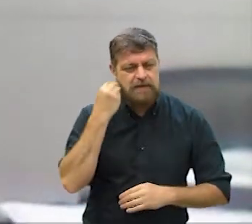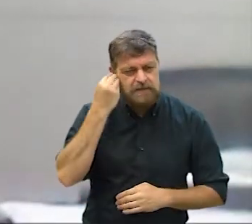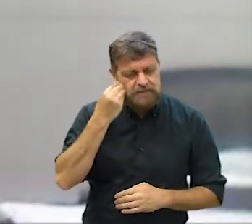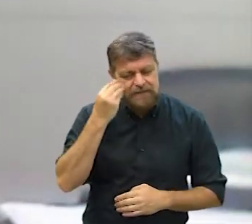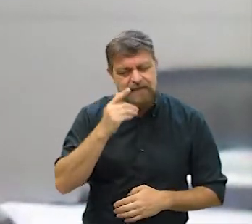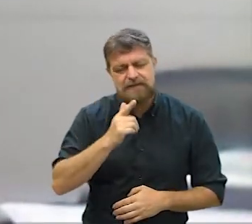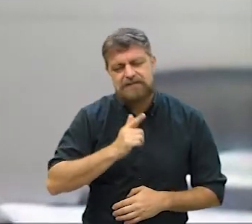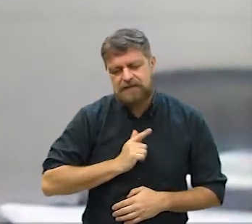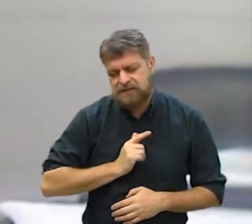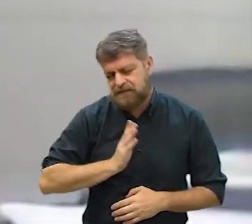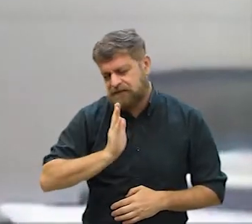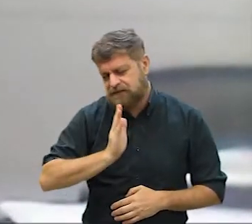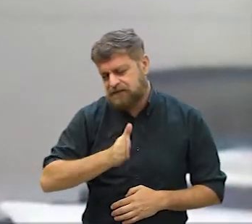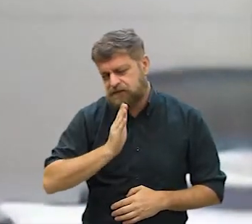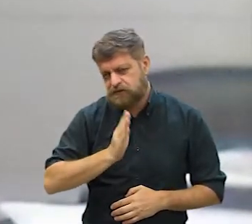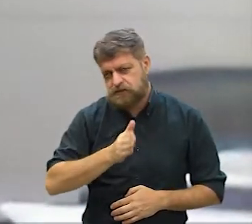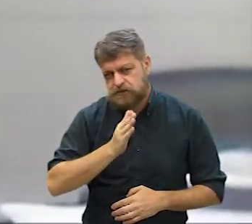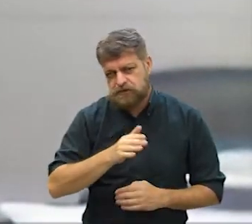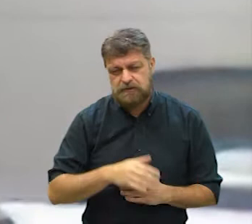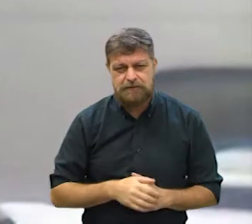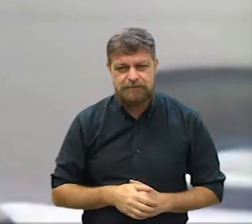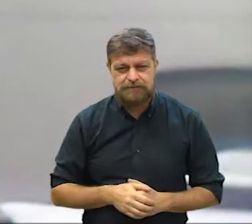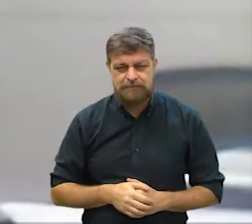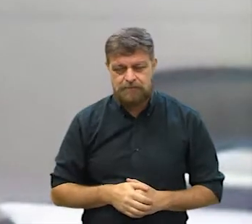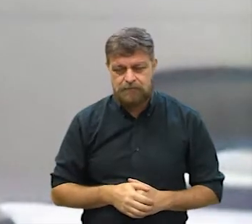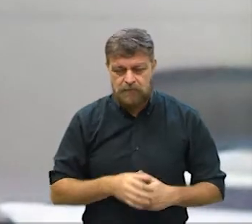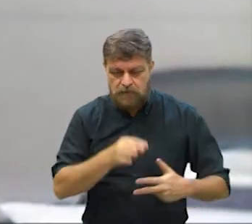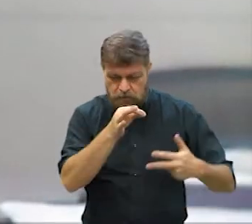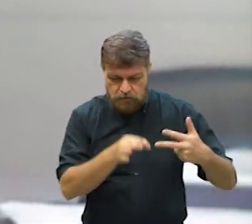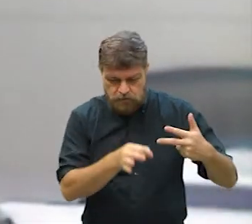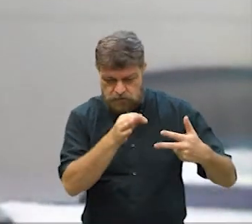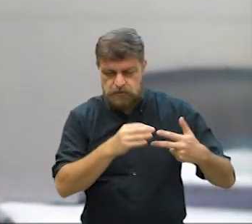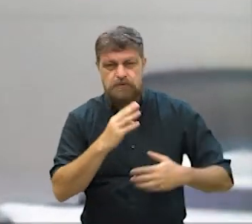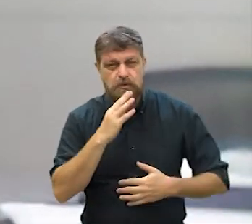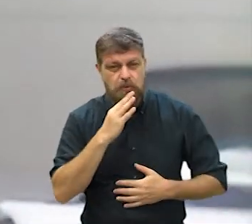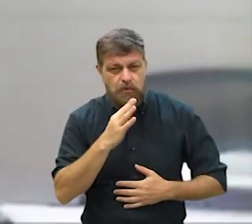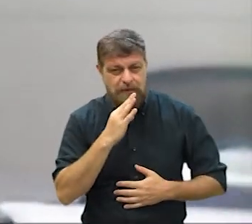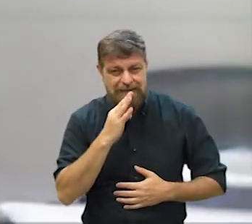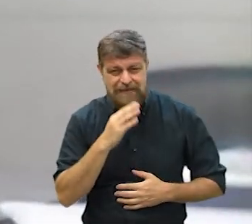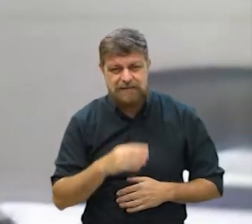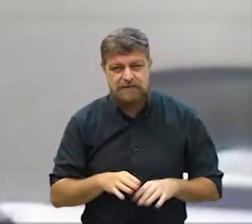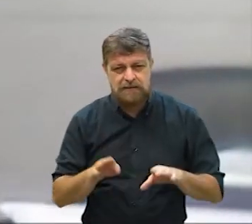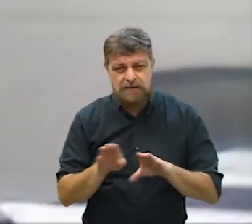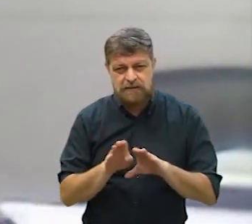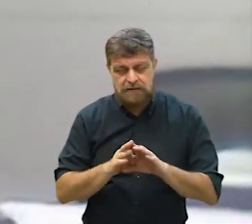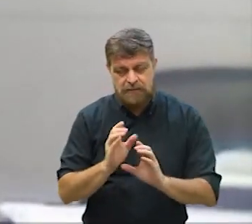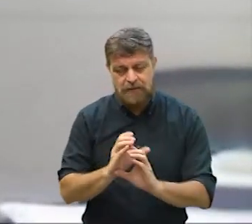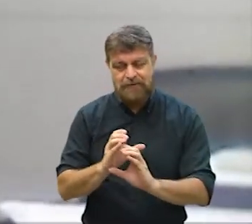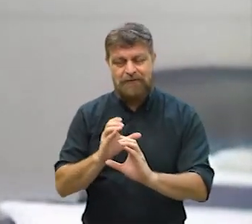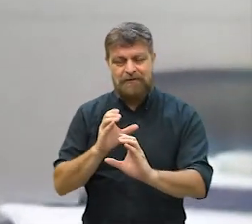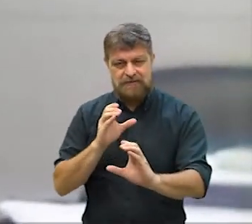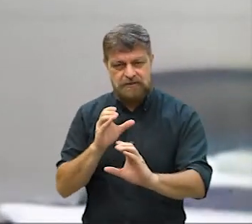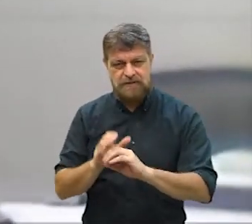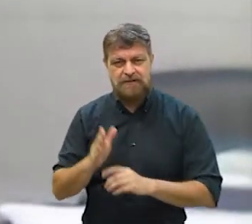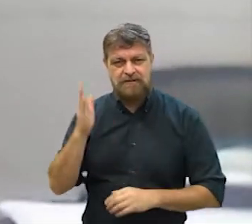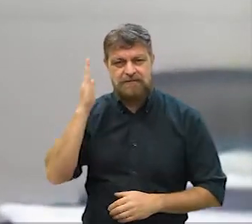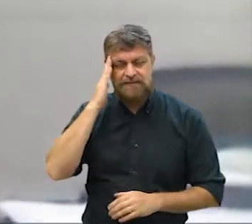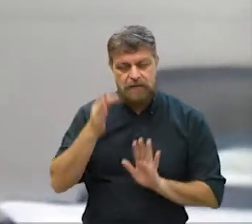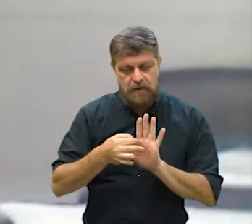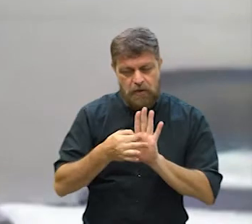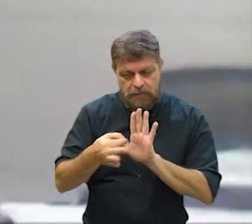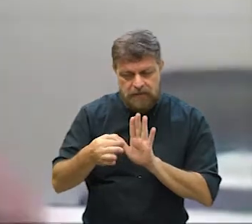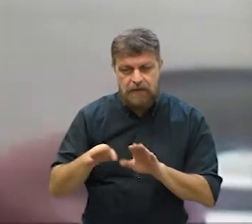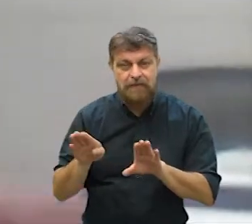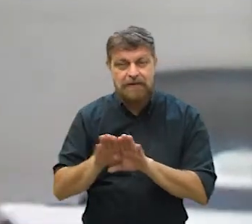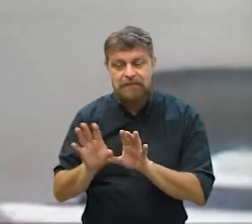muita experiência do ponto de vista jurídico, do ponto de vista dos engenheiros, né, das